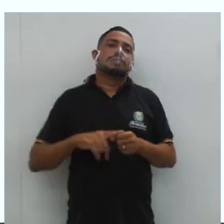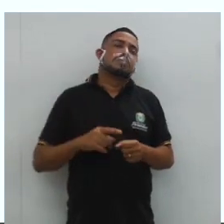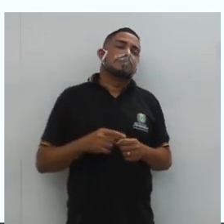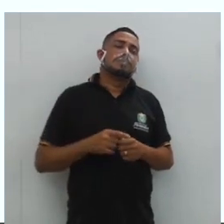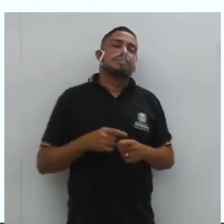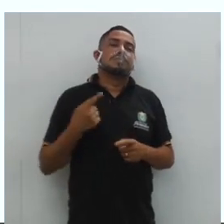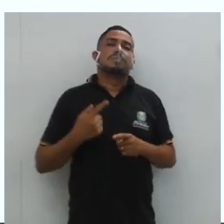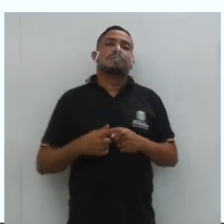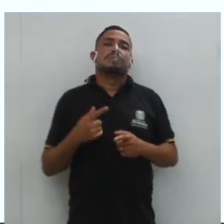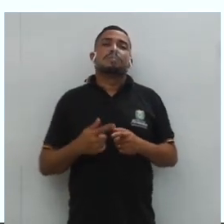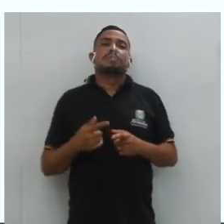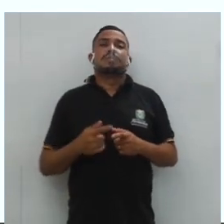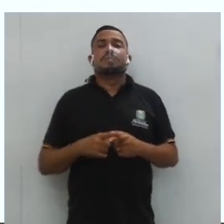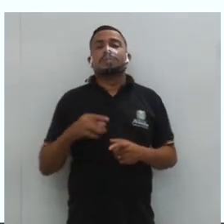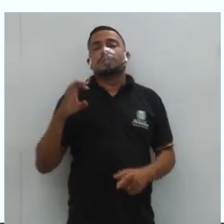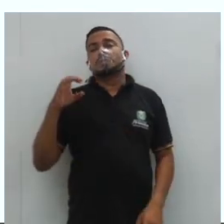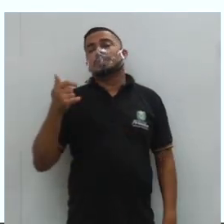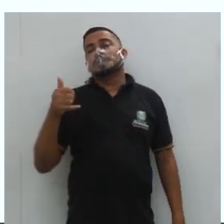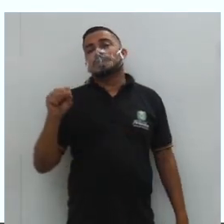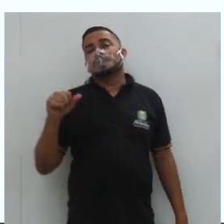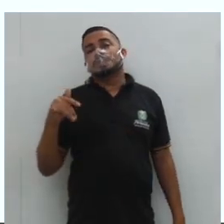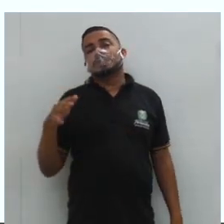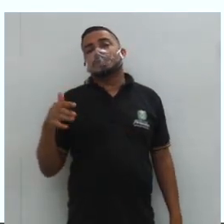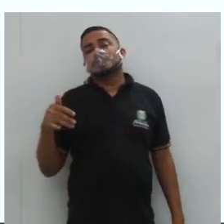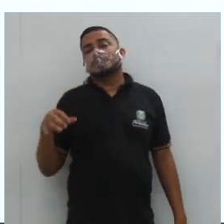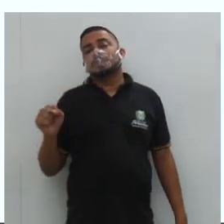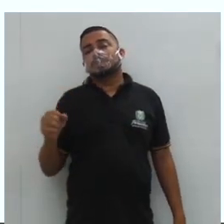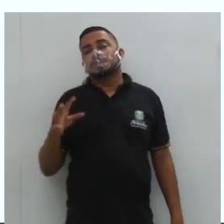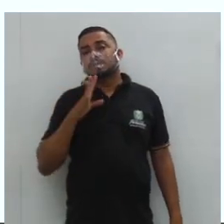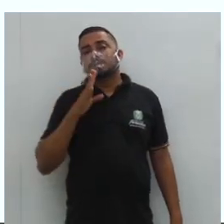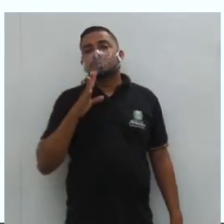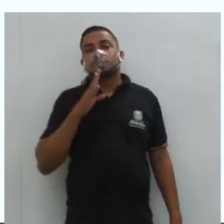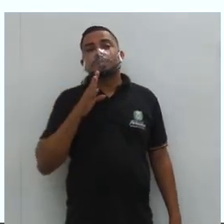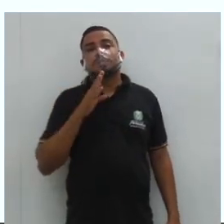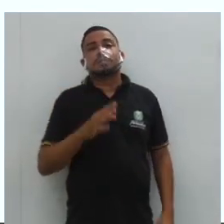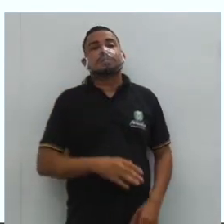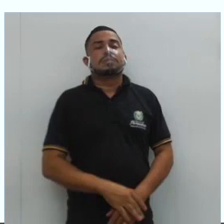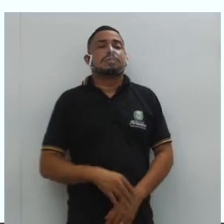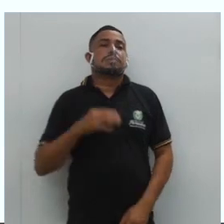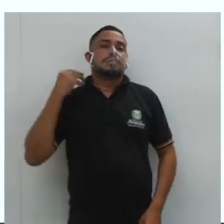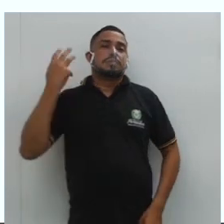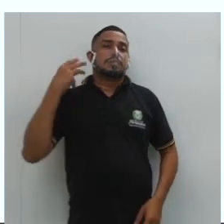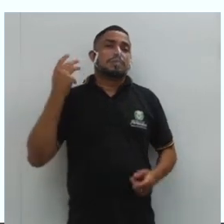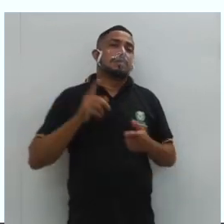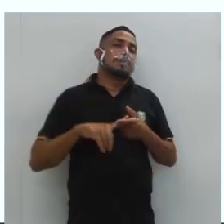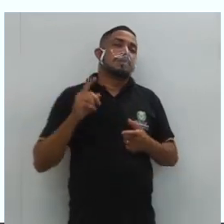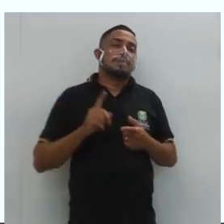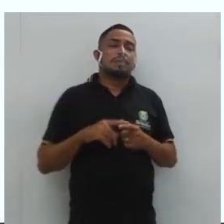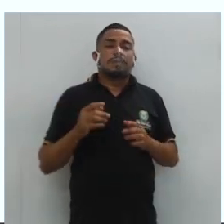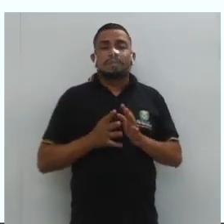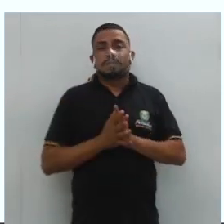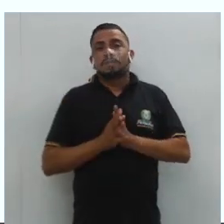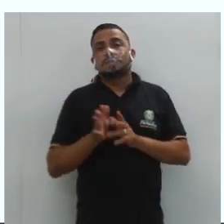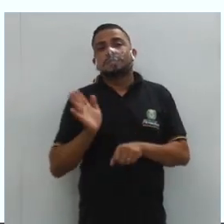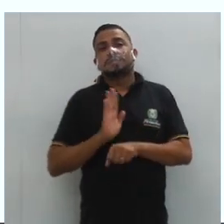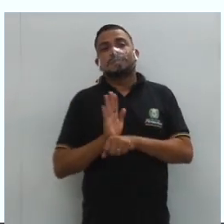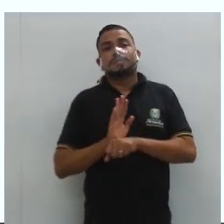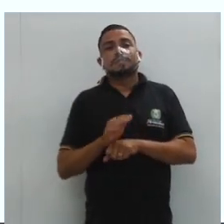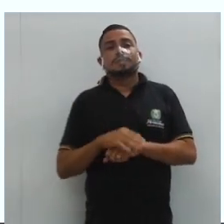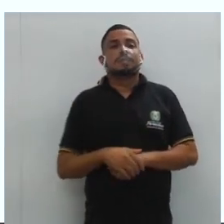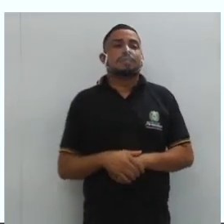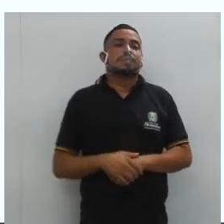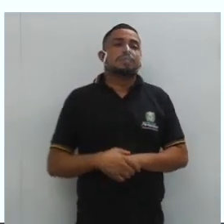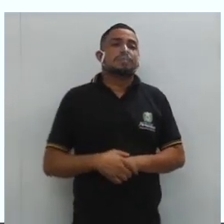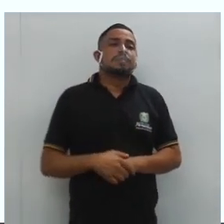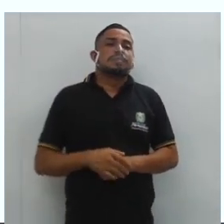foram repetidas em outros momentos, porque tem cenas clássicas, né, que ficaram bastante conhecidas. Também a trilha sonora também é outra espetacular parte